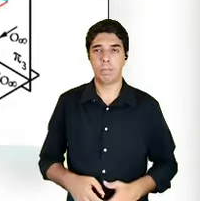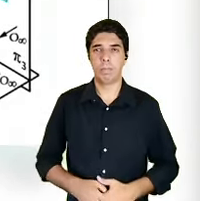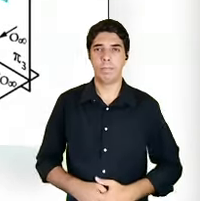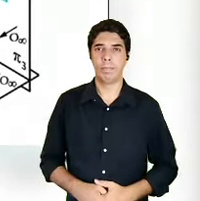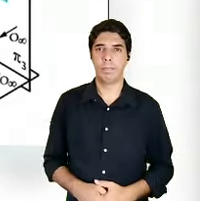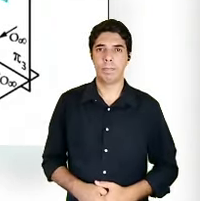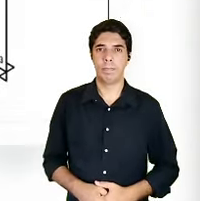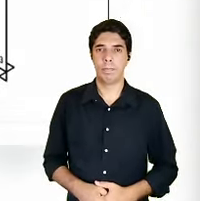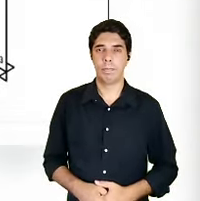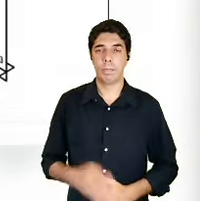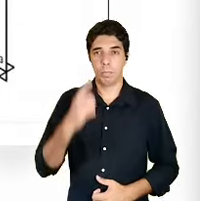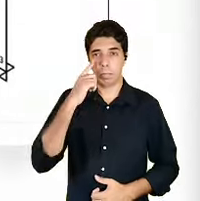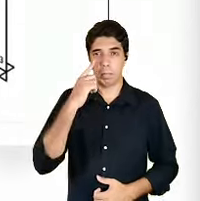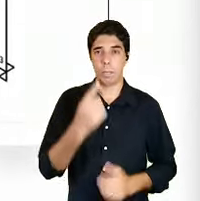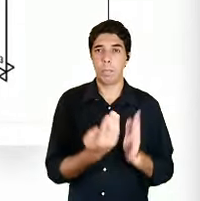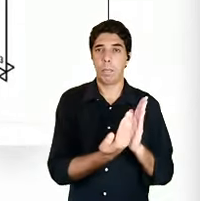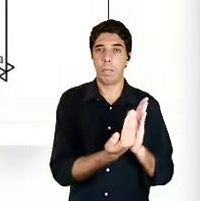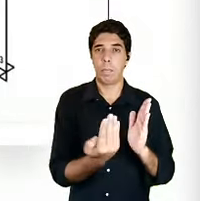Nesse caso aí, ó,